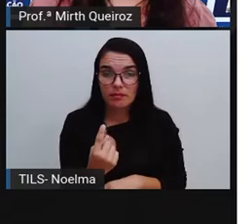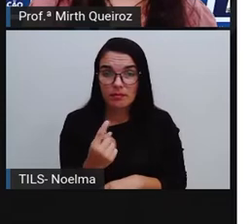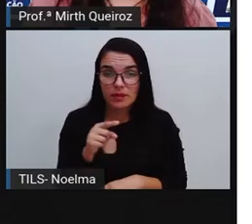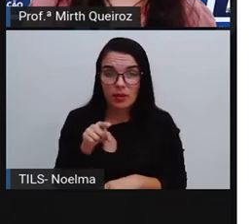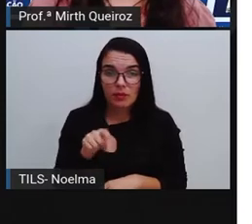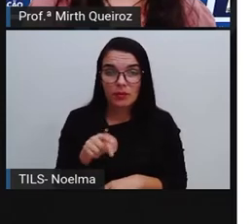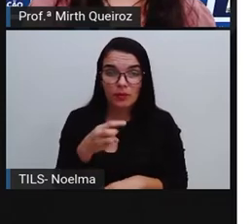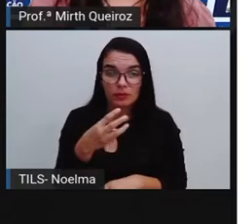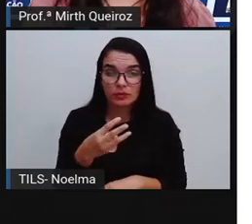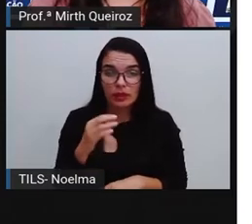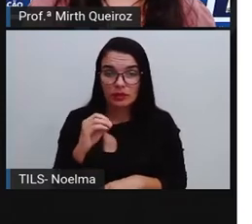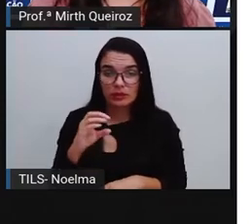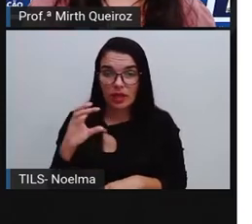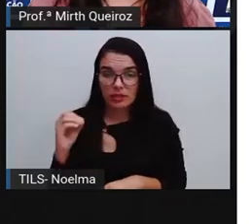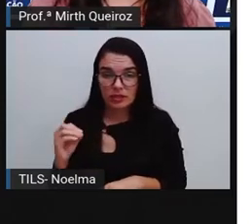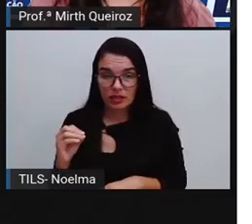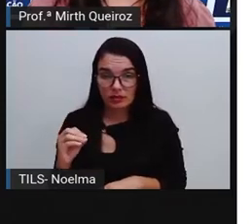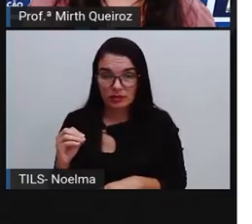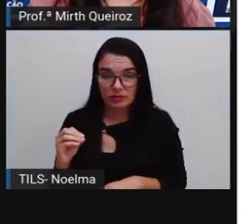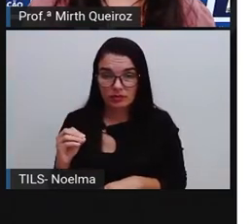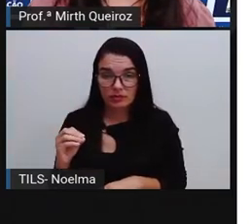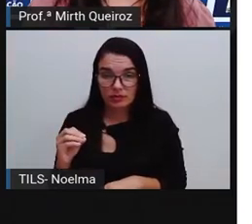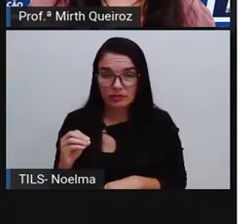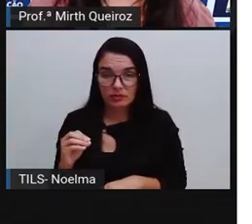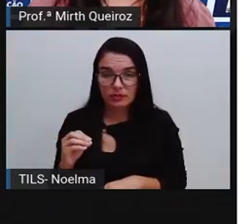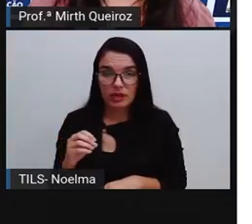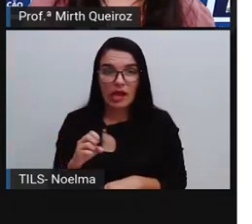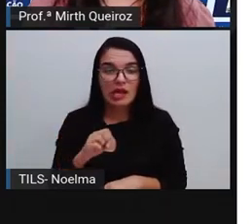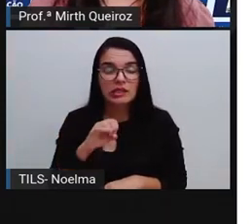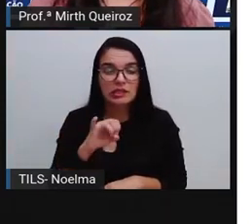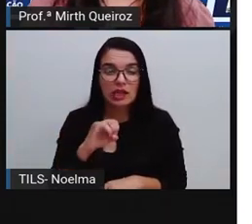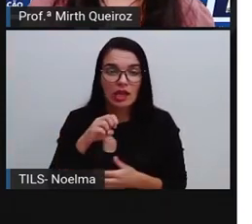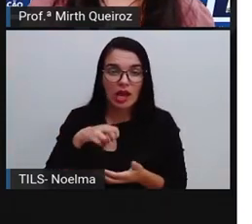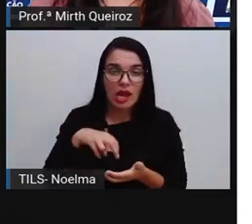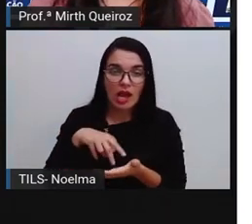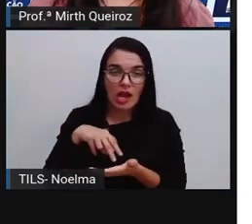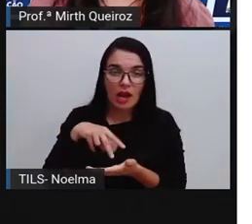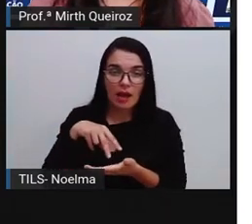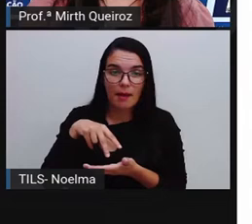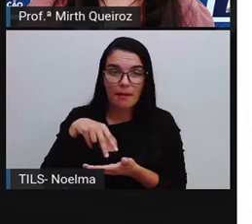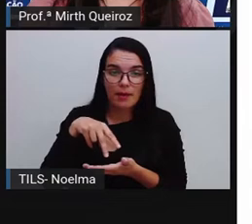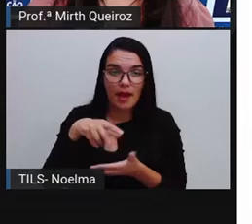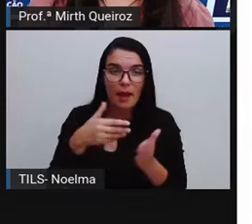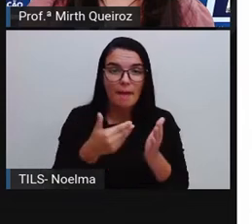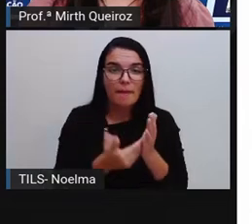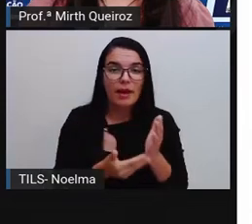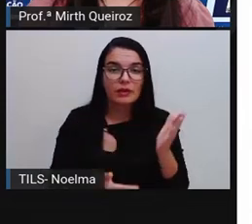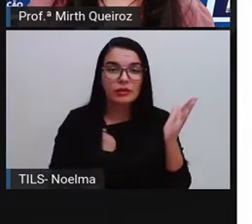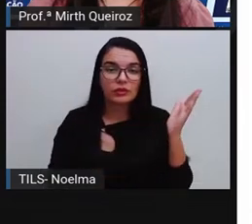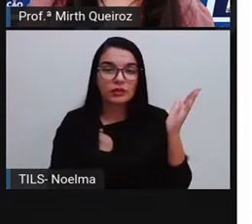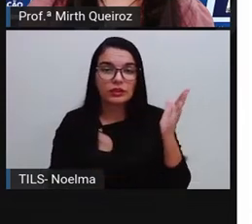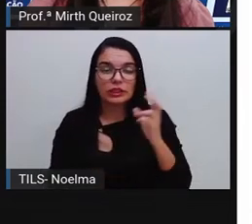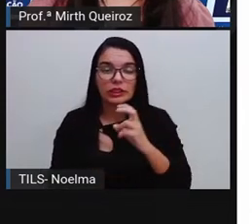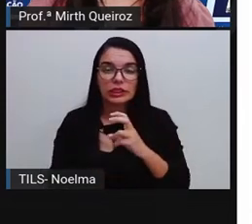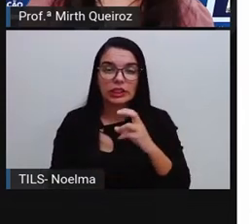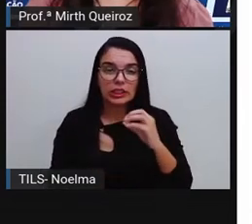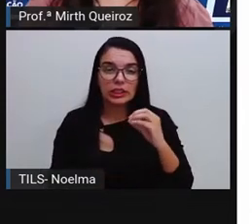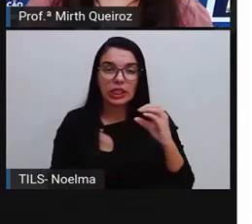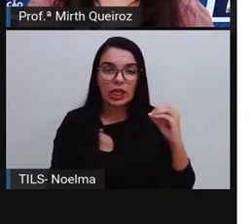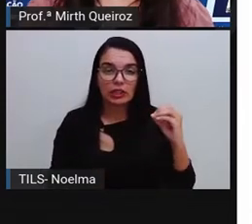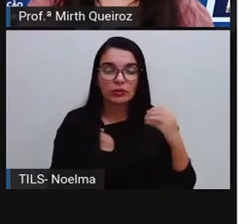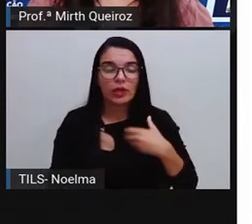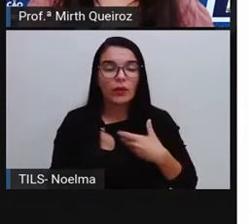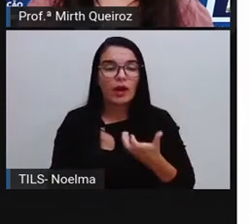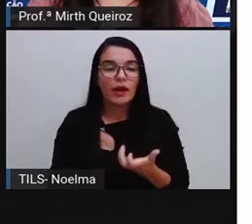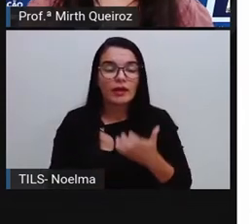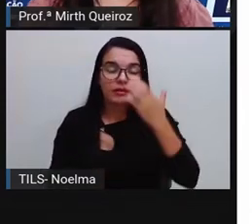1.300. E se a gente for caminhar, a gente vai perder quanto? 500. Se eu quero